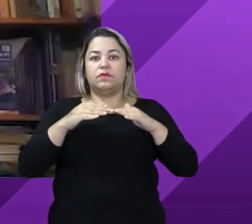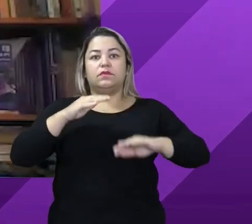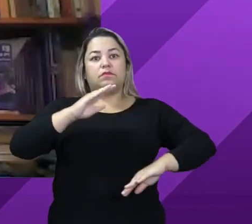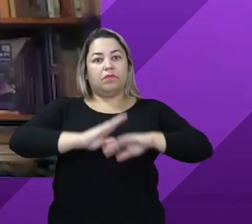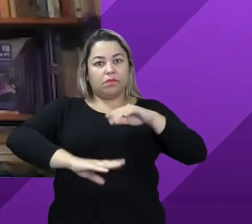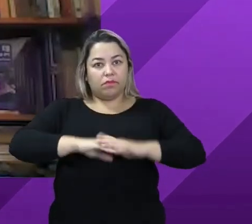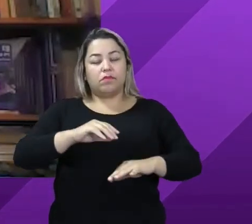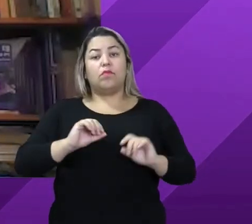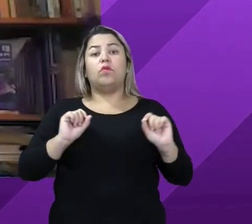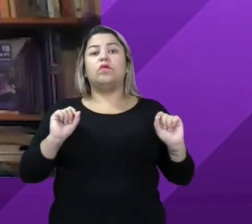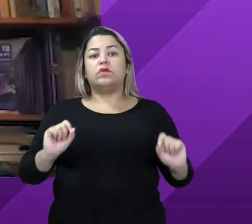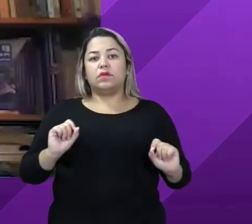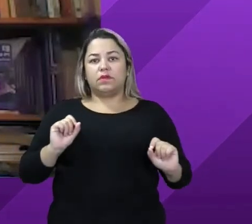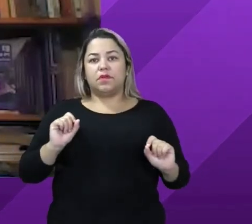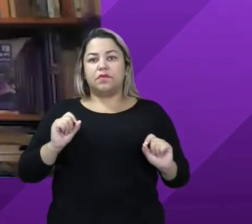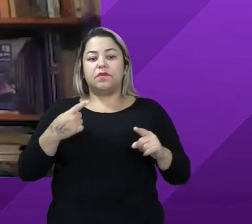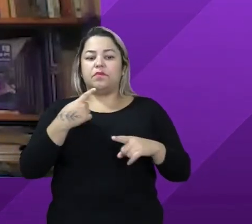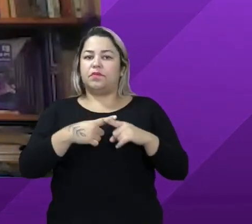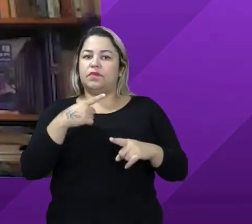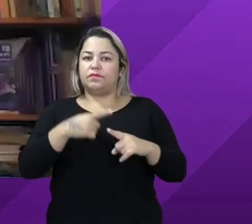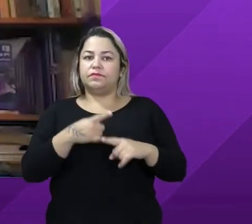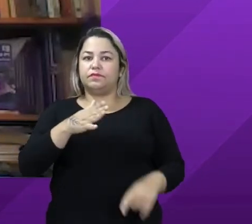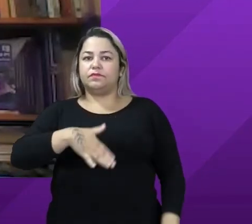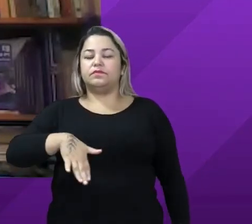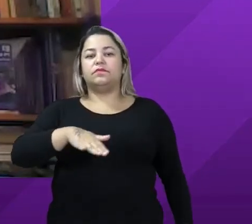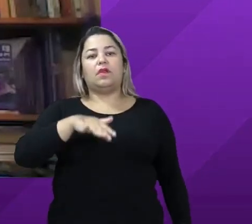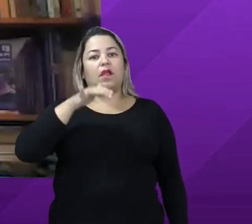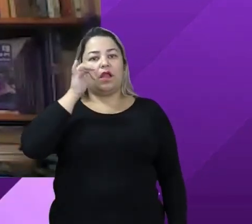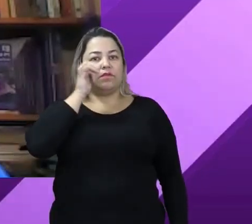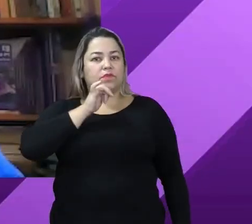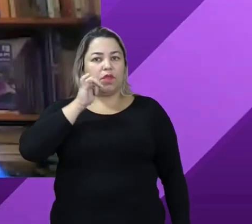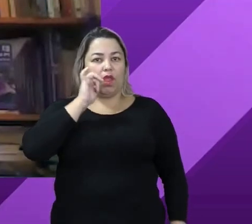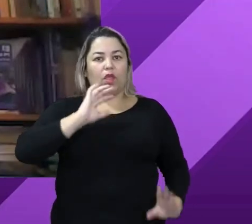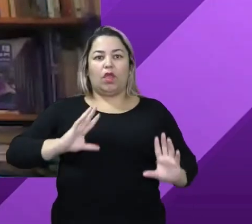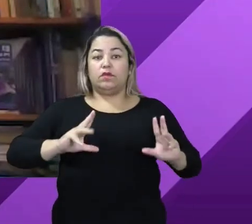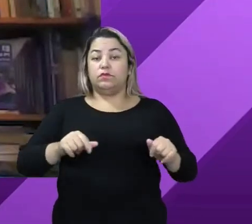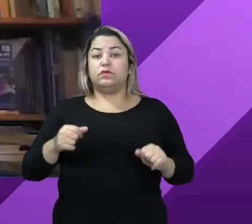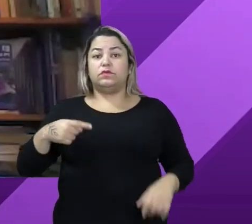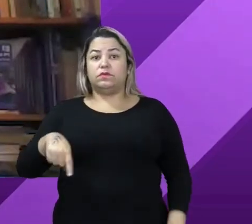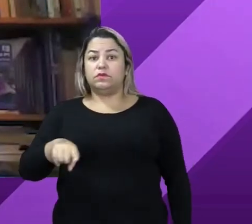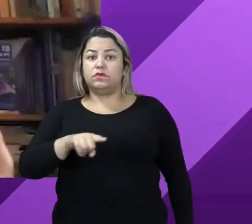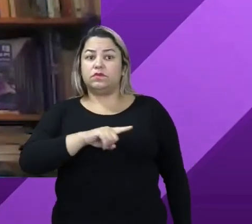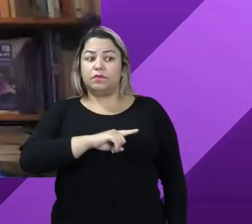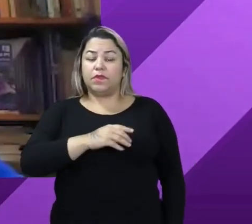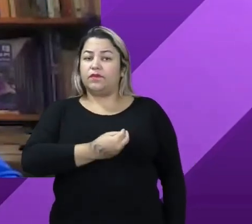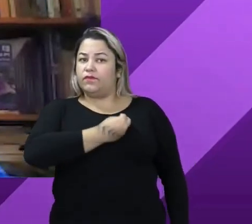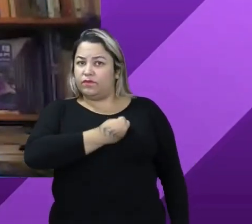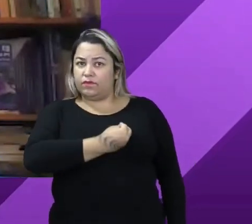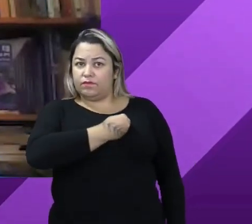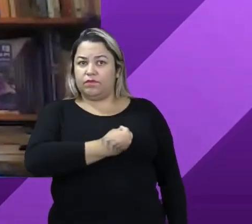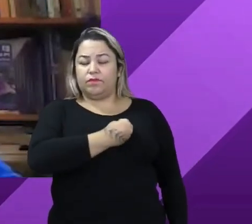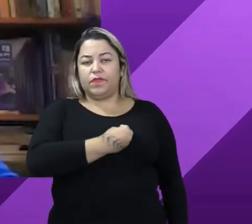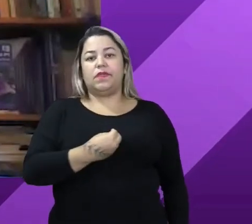autonomia. Autonomia porque a cidadania das mulheres, todas nós que vivemos